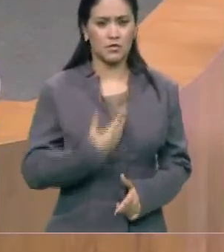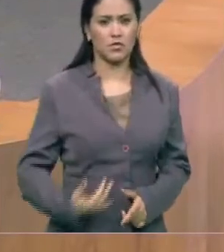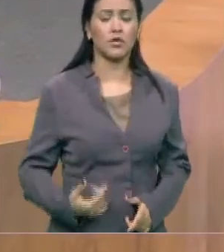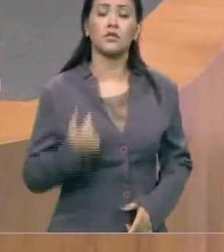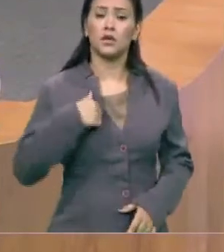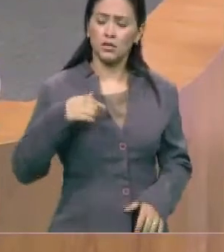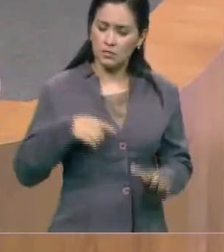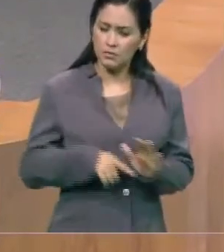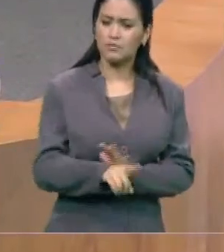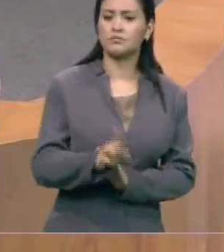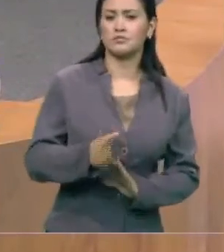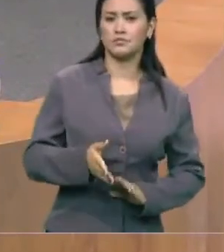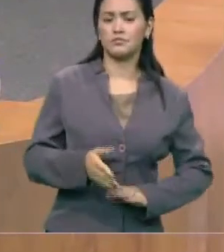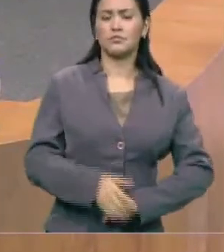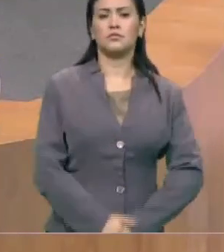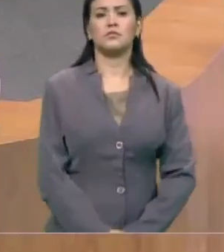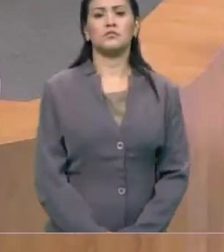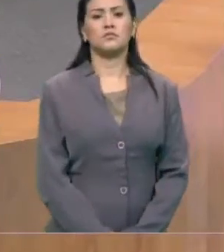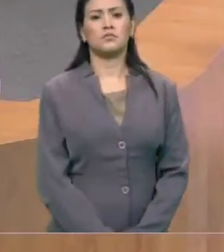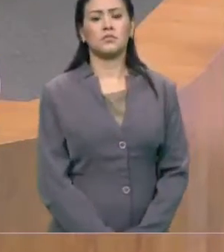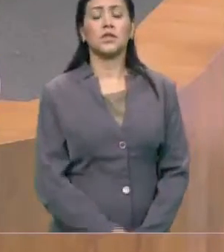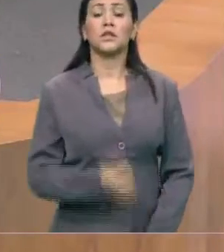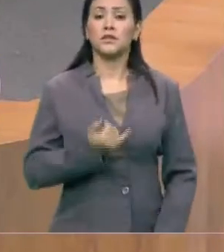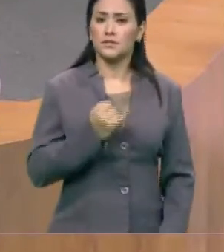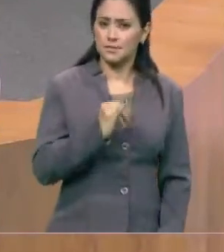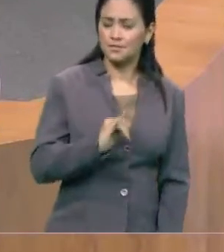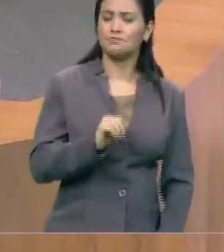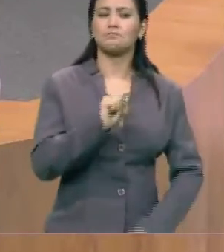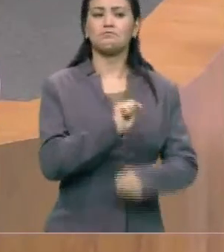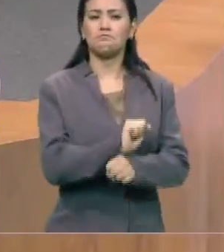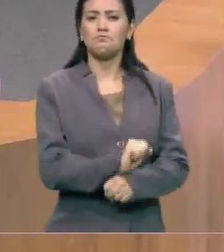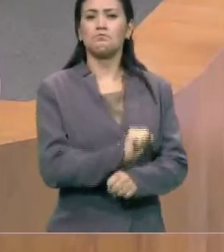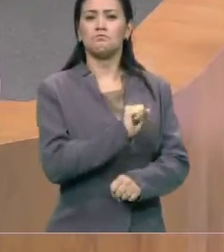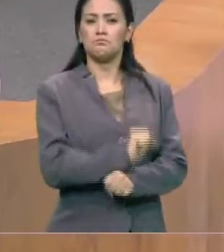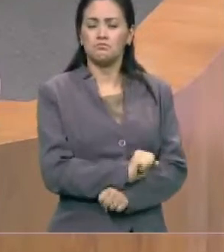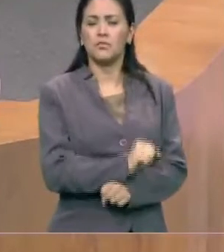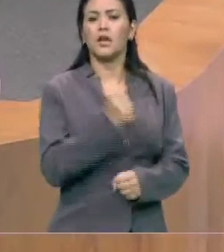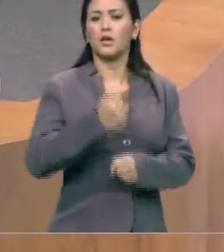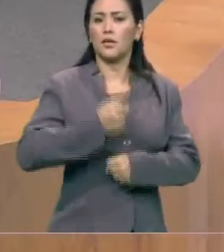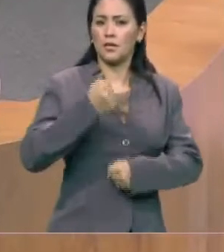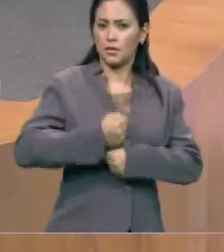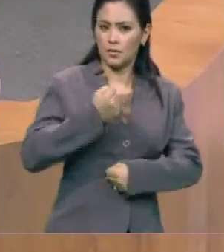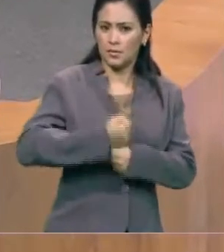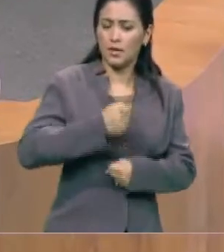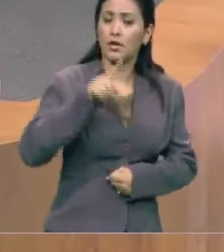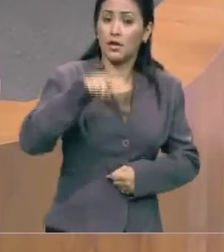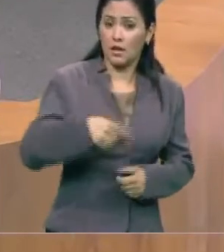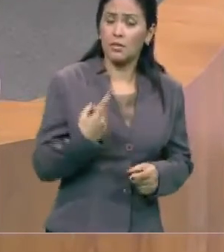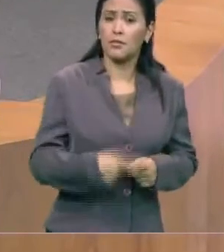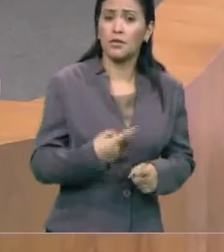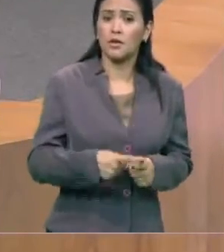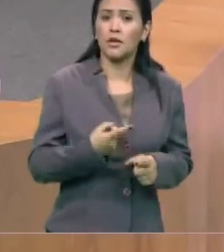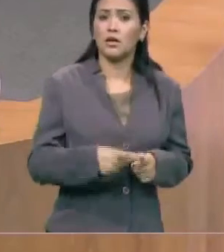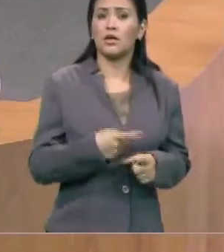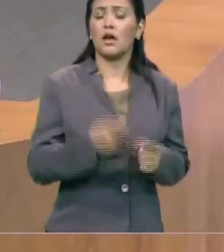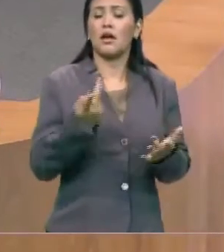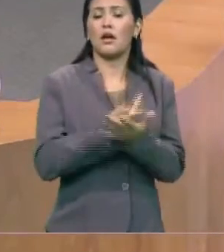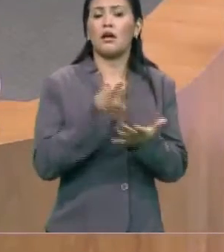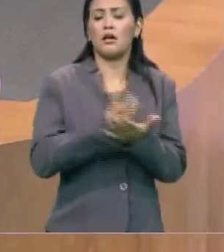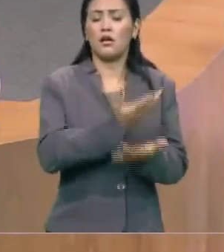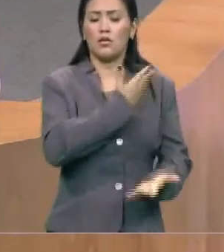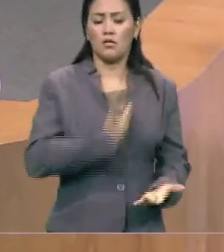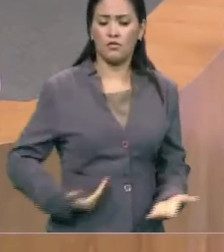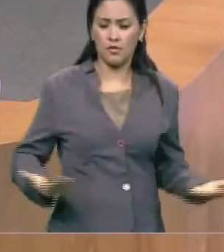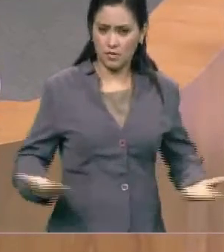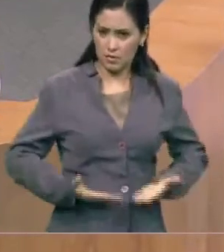alguma das paralisações, se algum atraso em obras é decorrente de falha do governo atual,